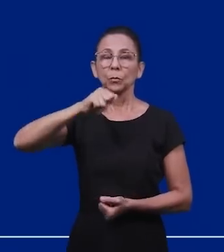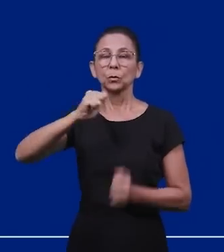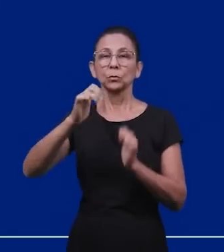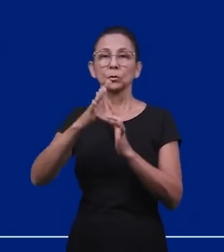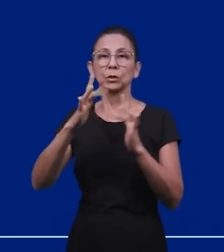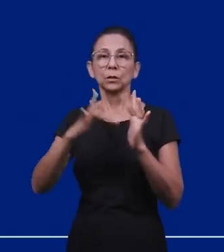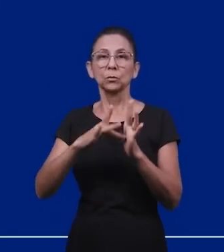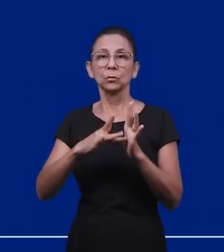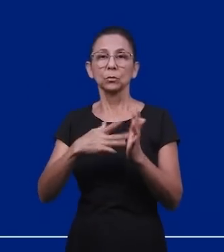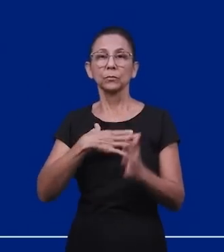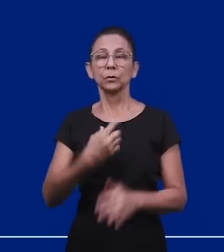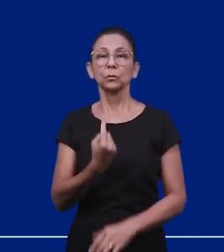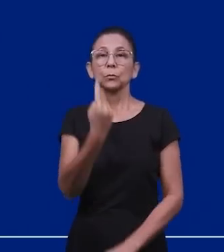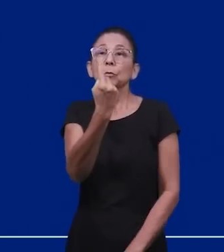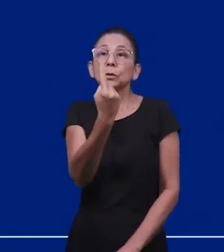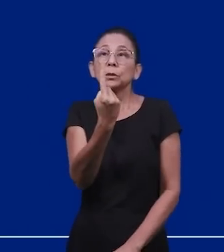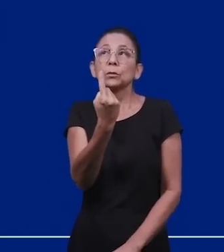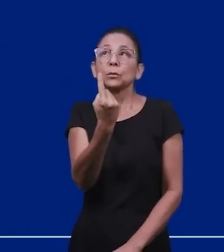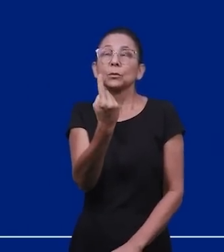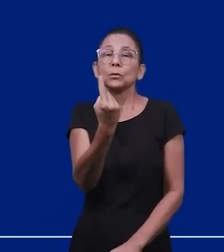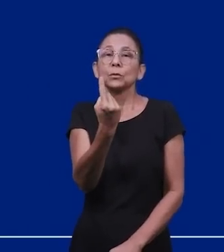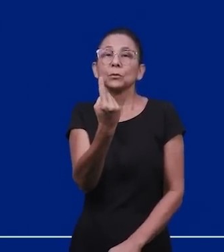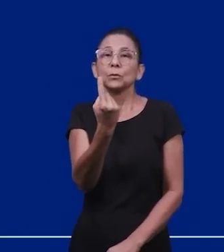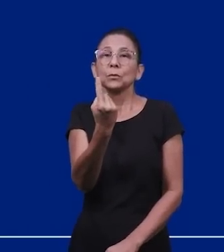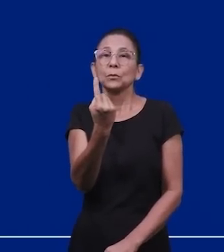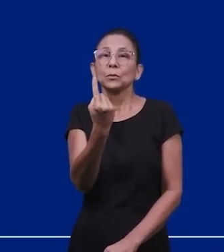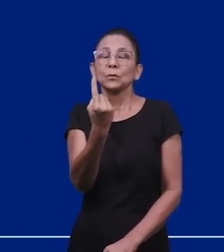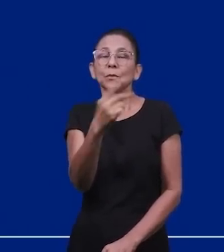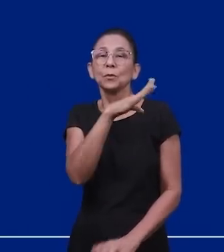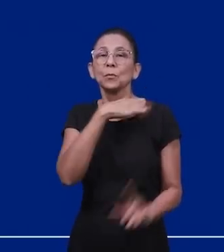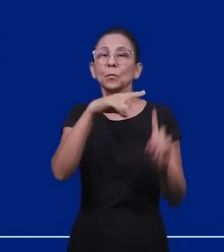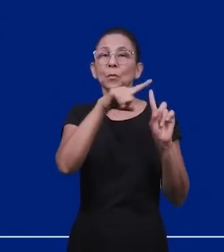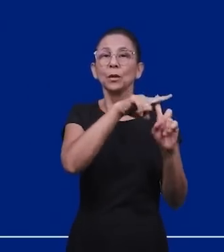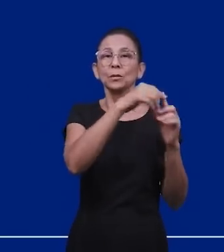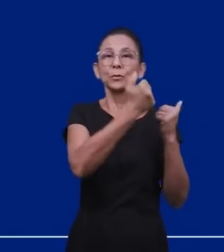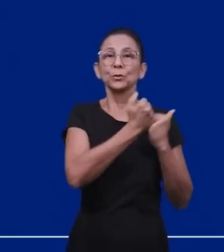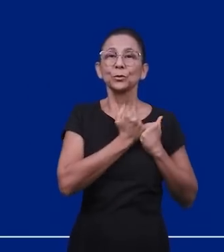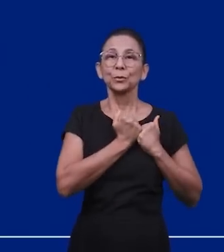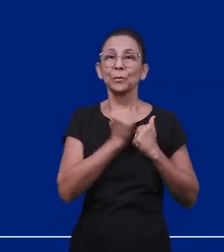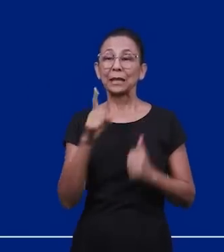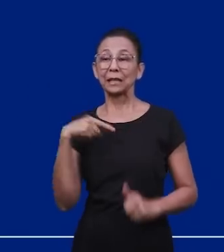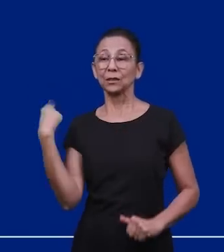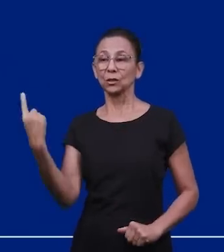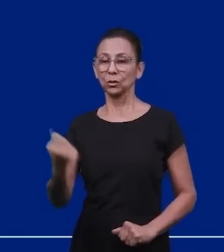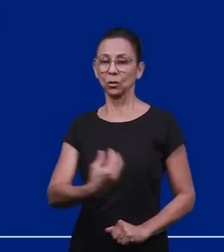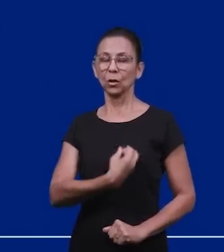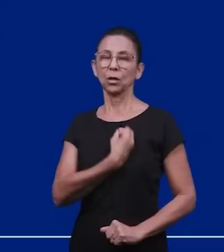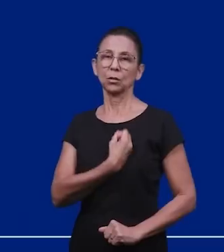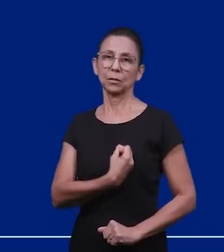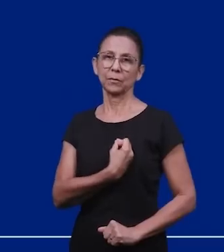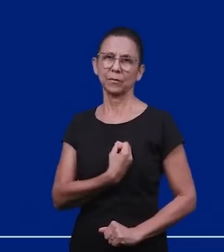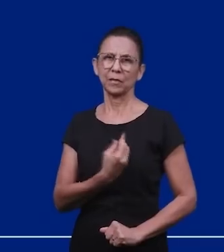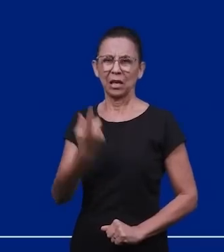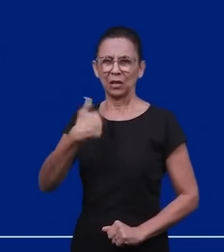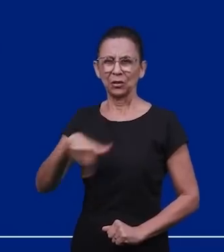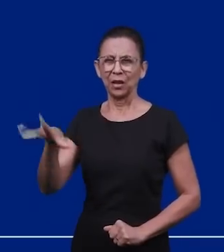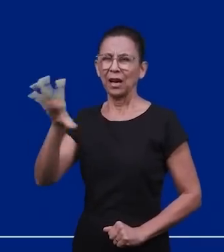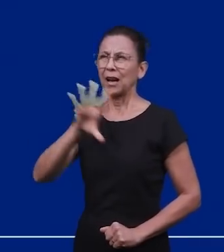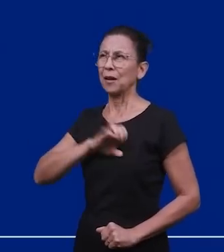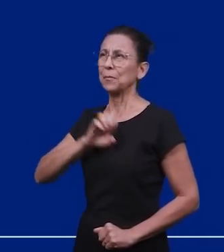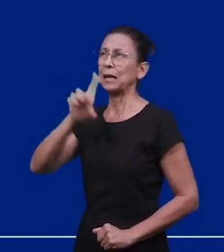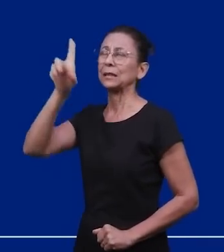que por ele vivamos. Nisso está o amor, não em que nós tenhamos amado a